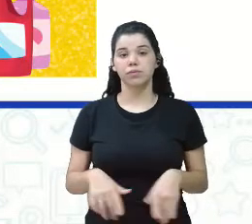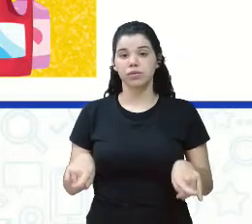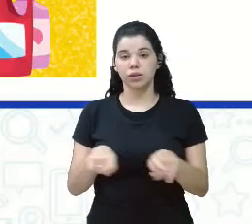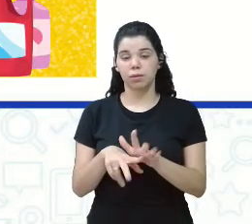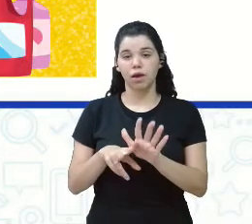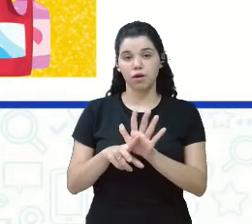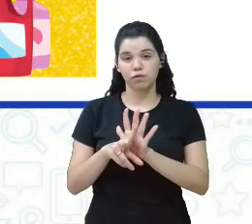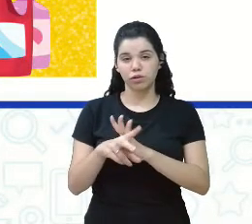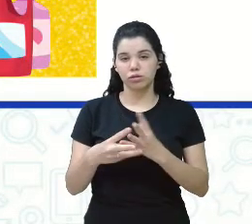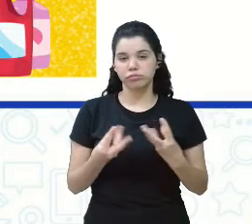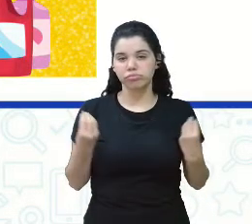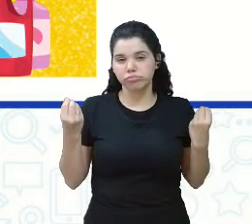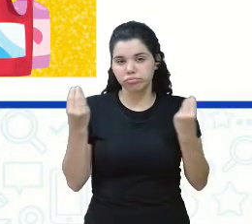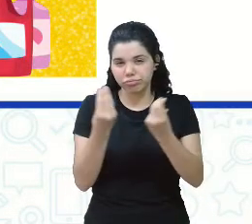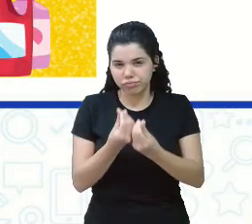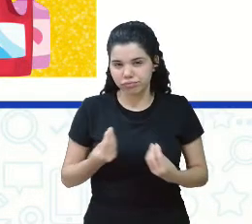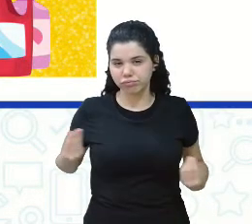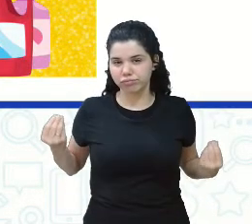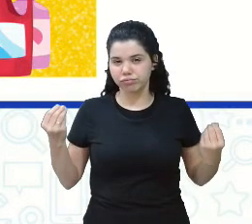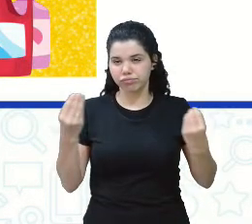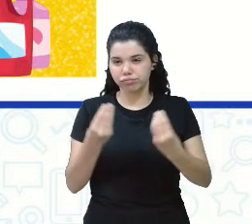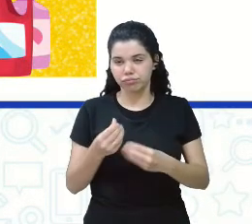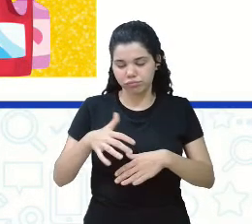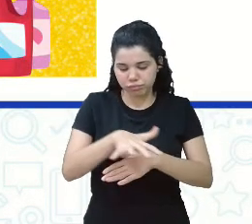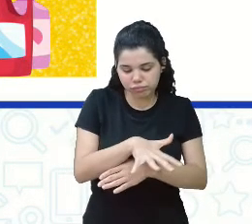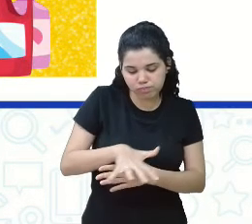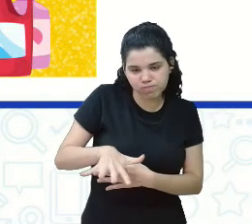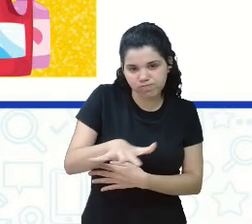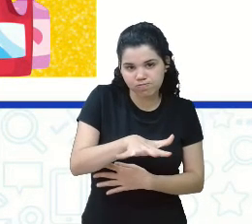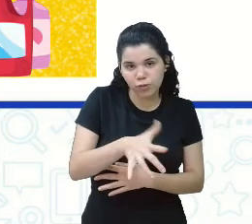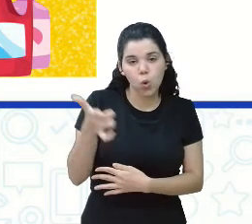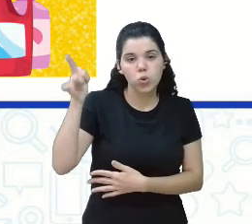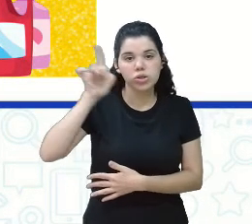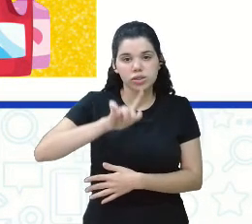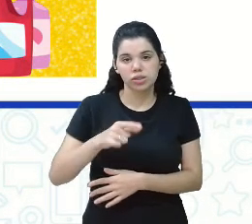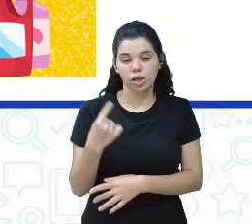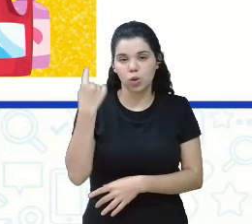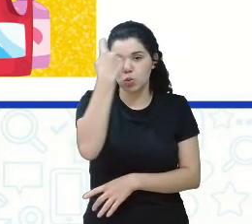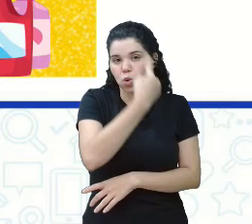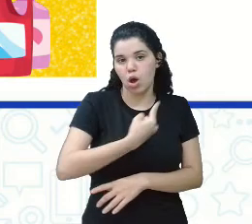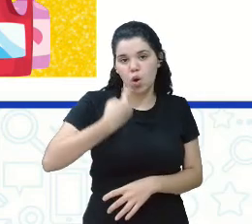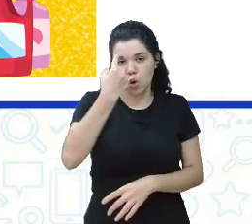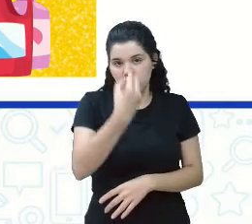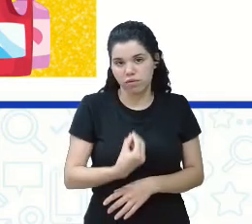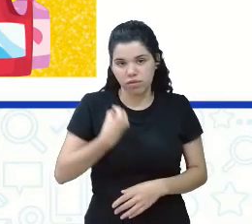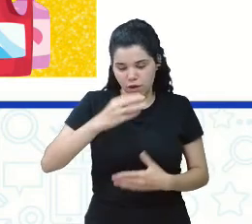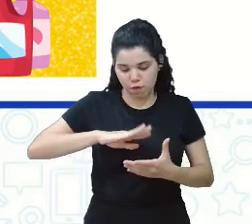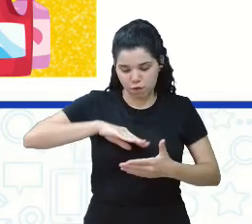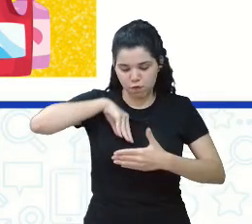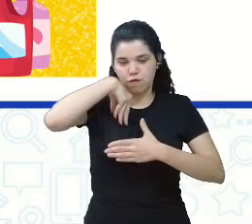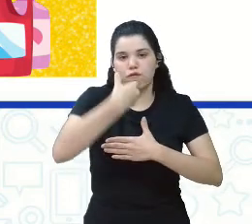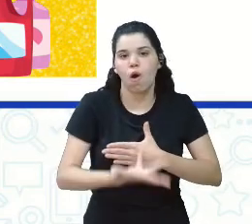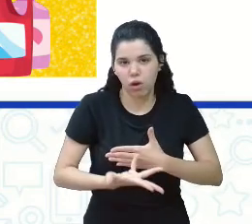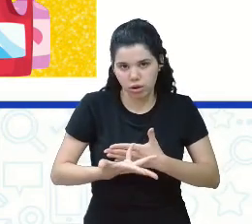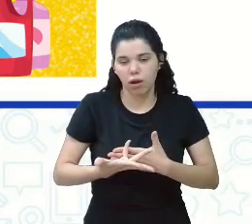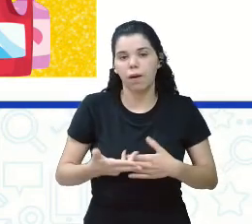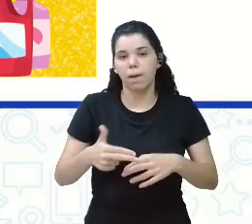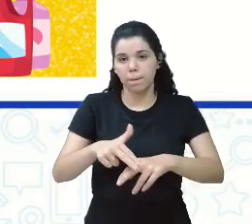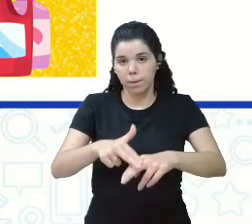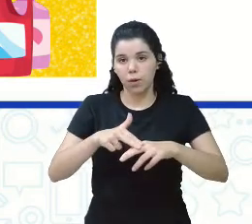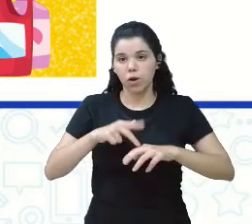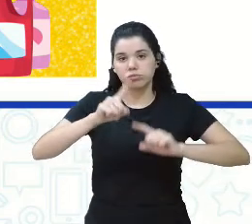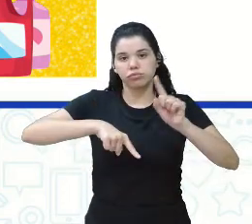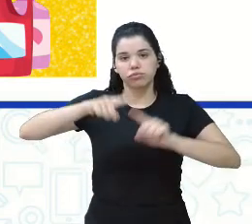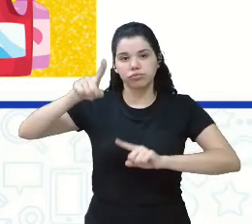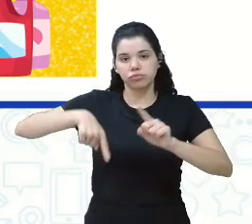muito sensível. Ele ao meio externo, ele pode viver em torno de 1 hora fora do organismo, graças a alguma